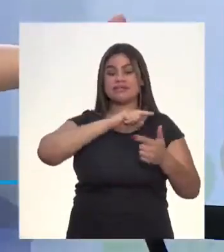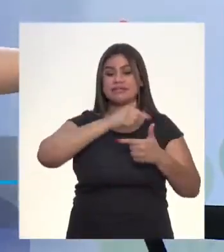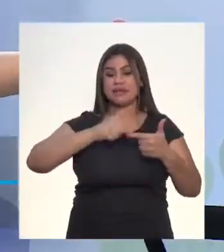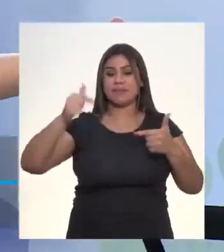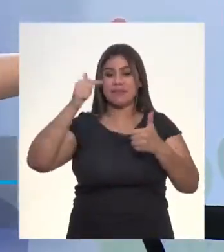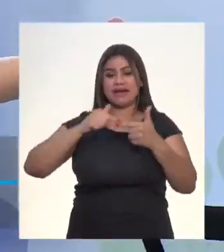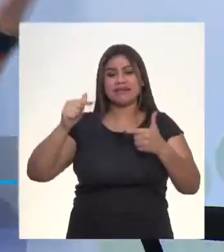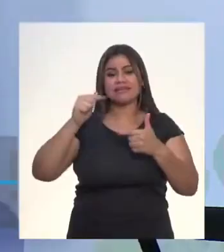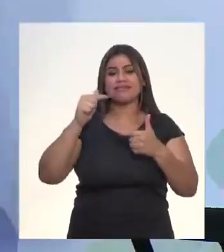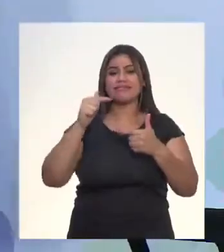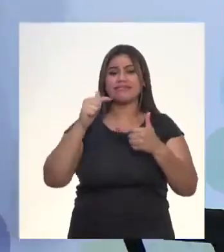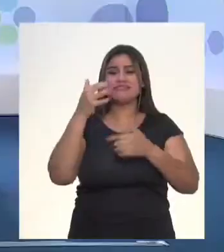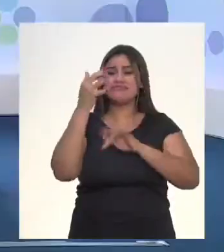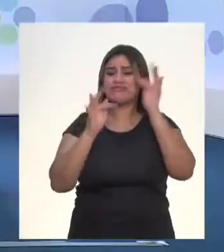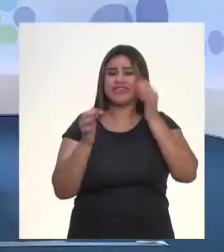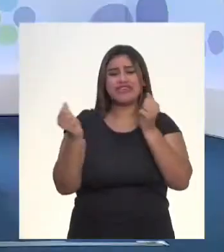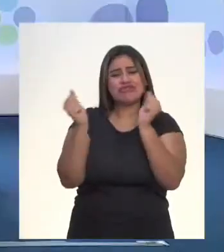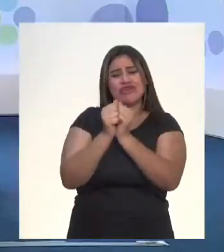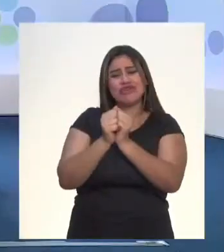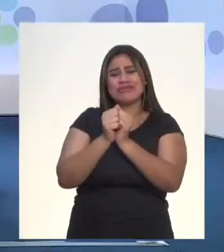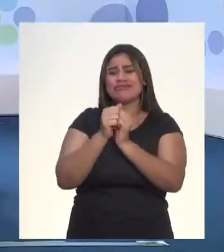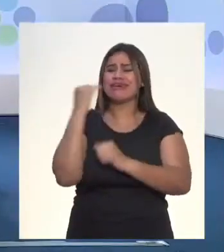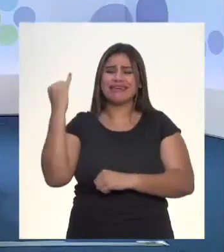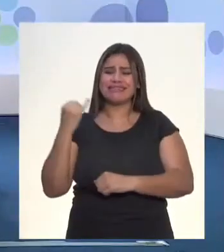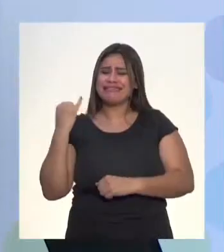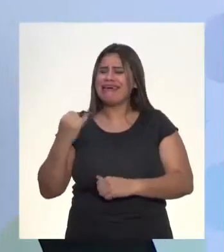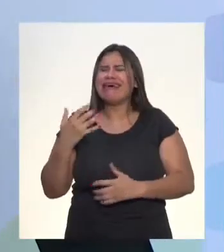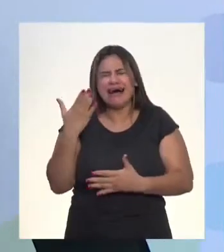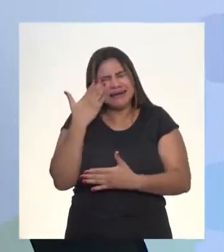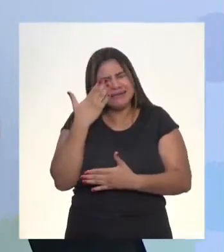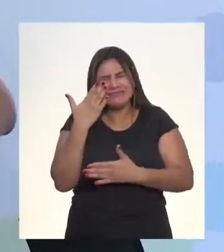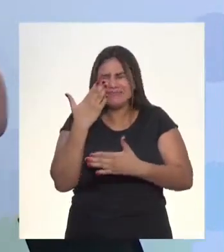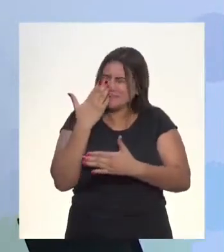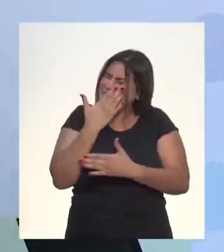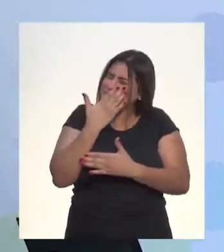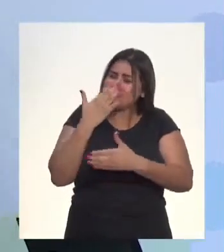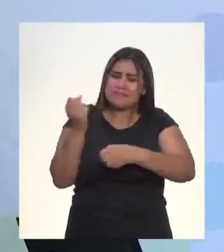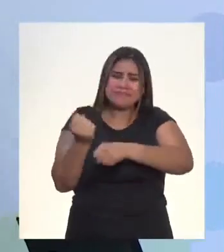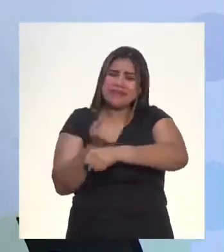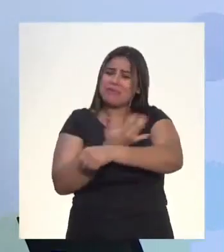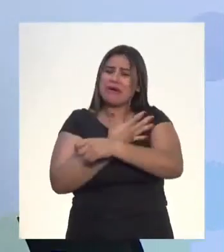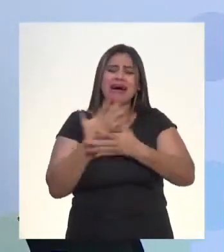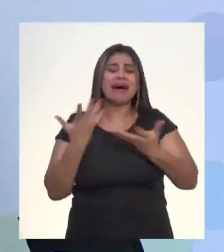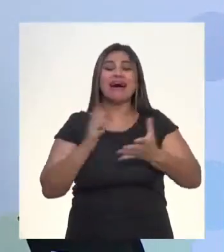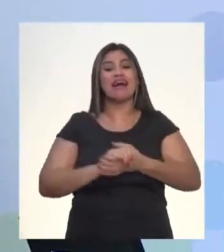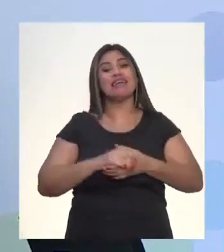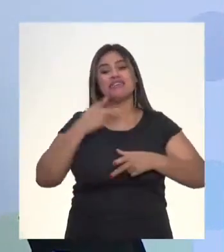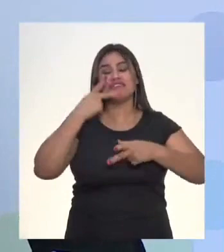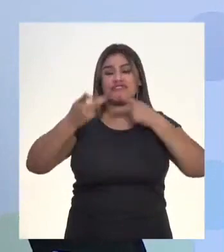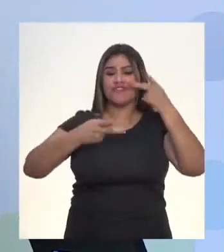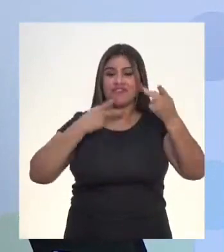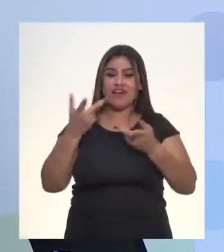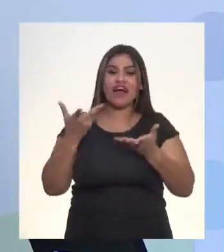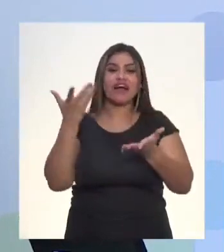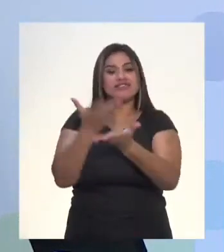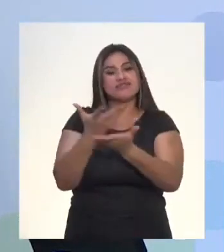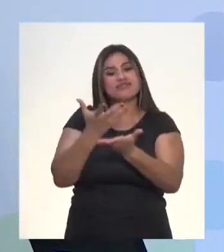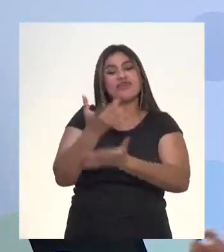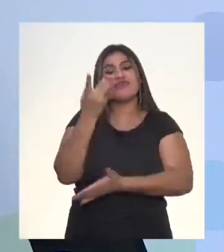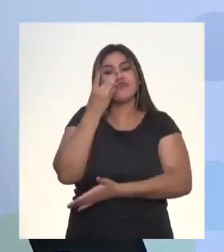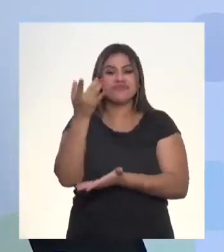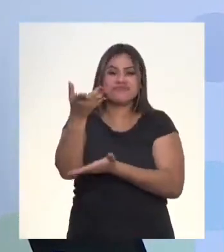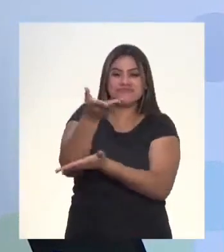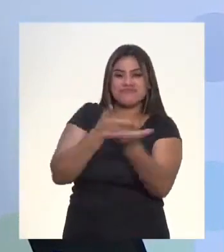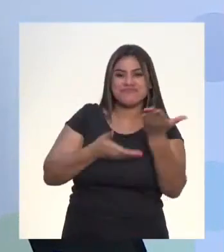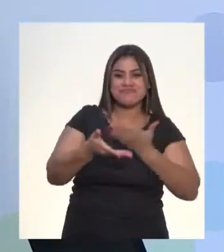minha companheira Jennifer. A gente sente falta dessas aulas online, né? Essas aulas aqui que a gente tem ao vivo, interagindo com vocês. Então,